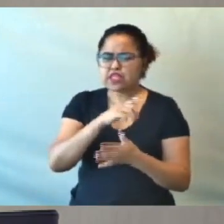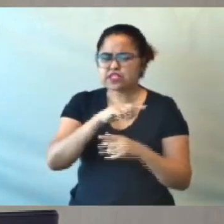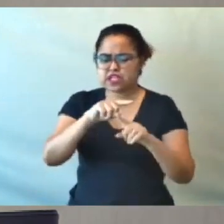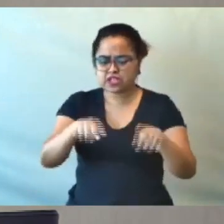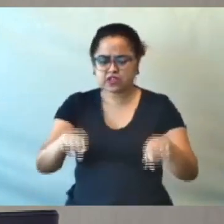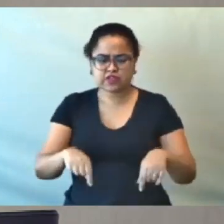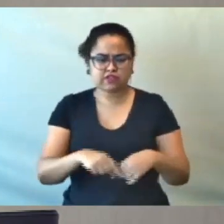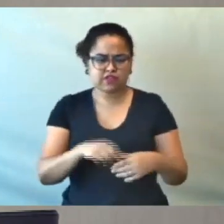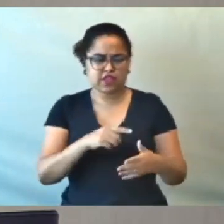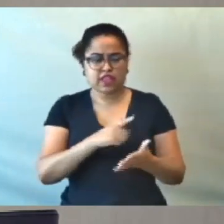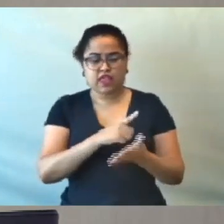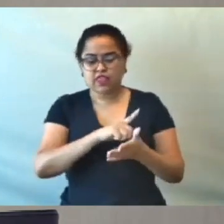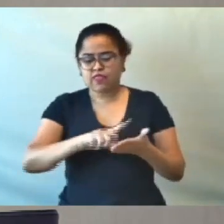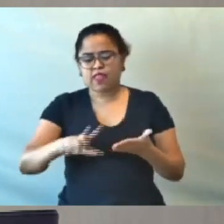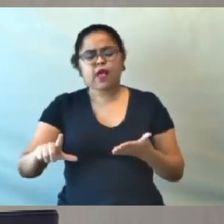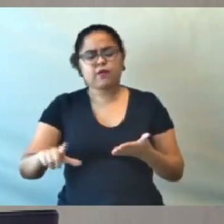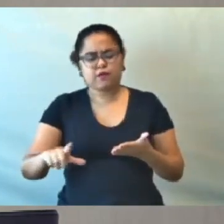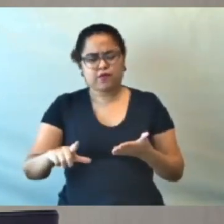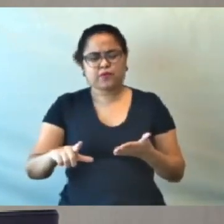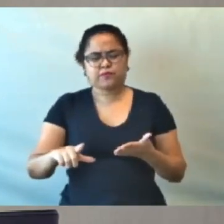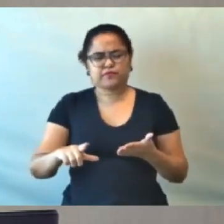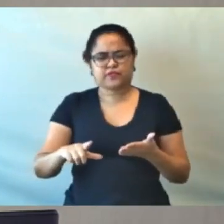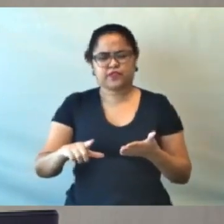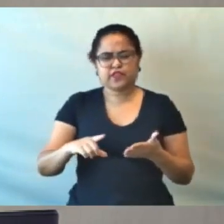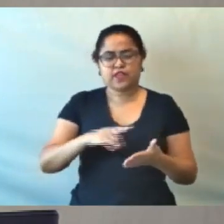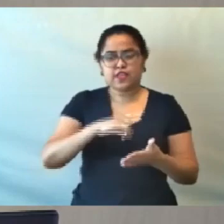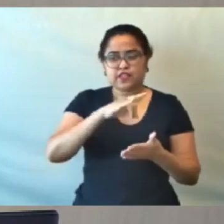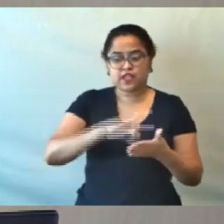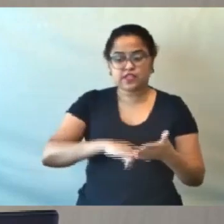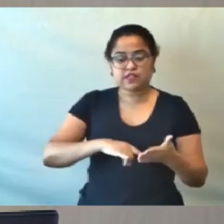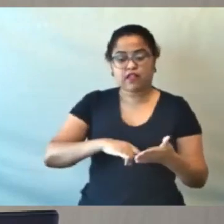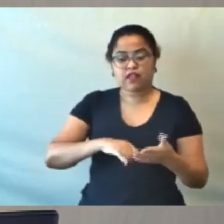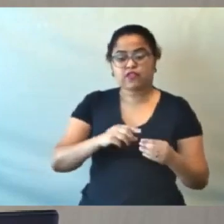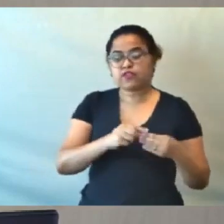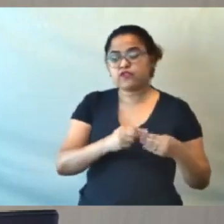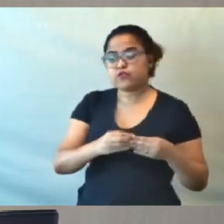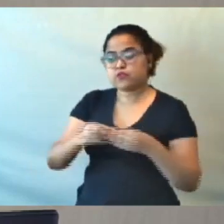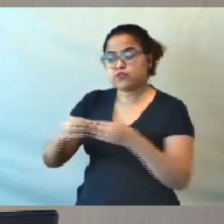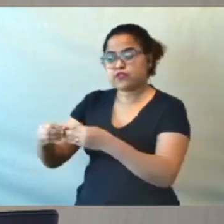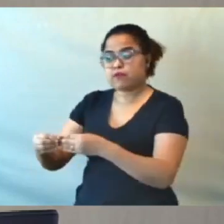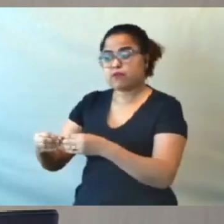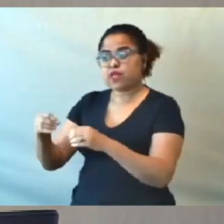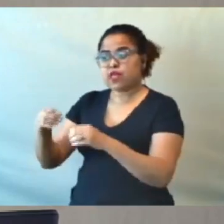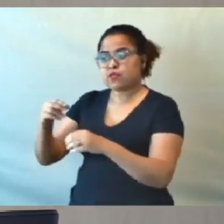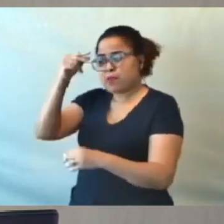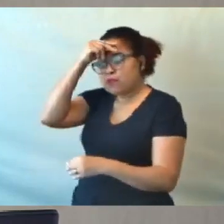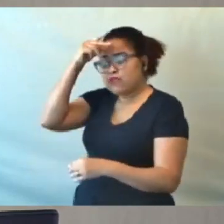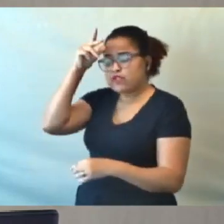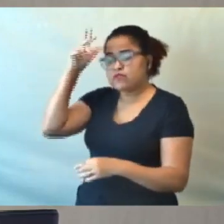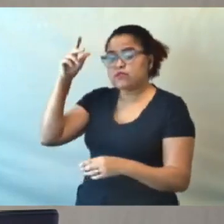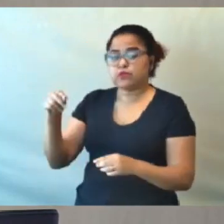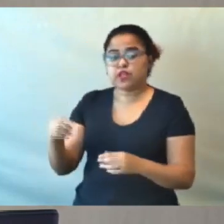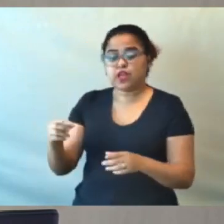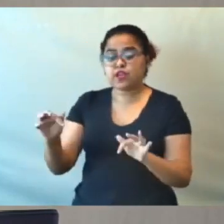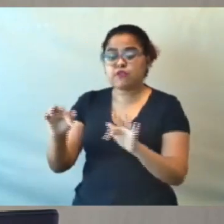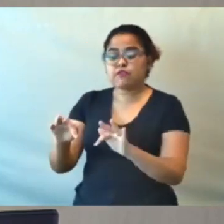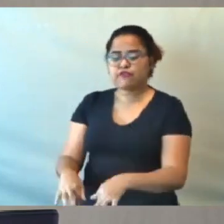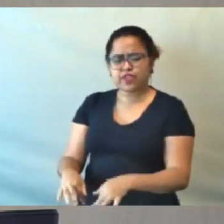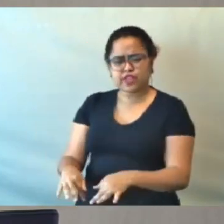foi endereçado à prefeitura. E no final do relatório, vocês apresentam a seguinte